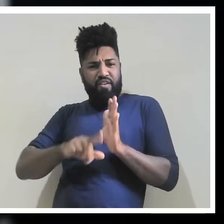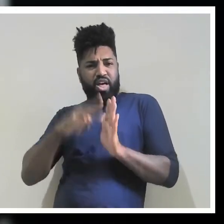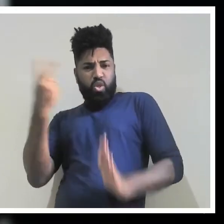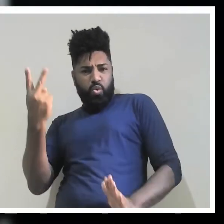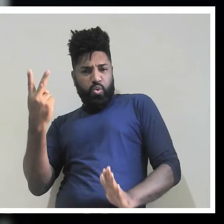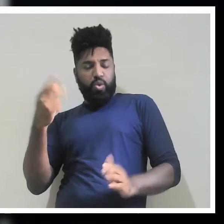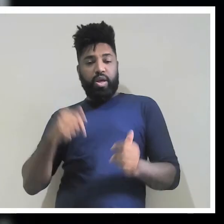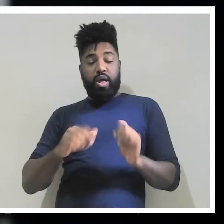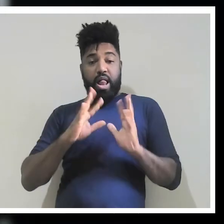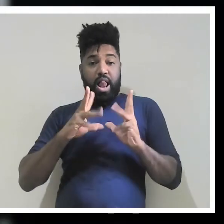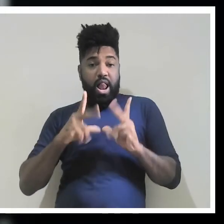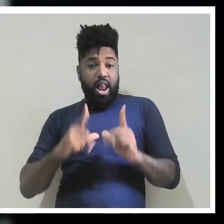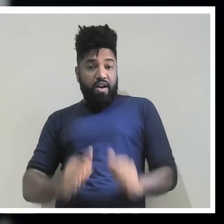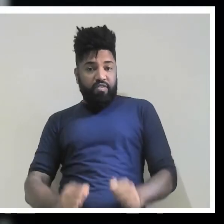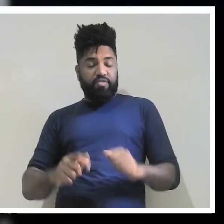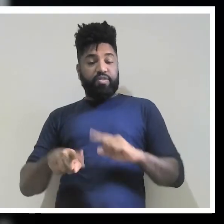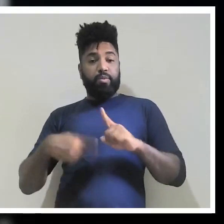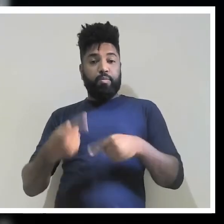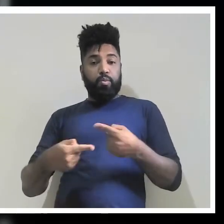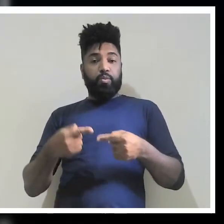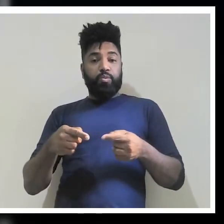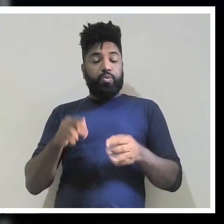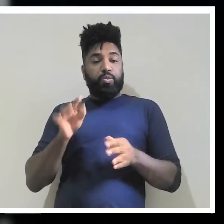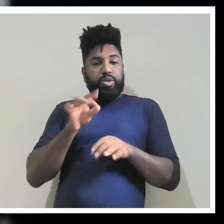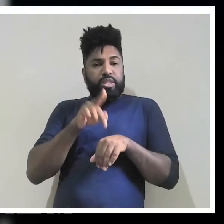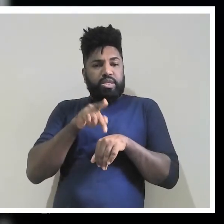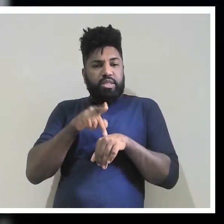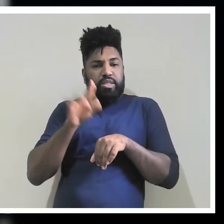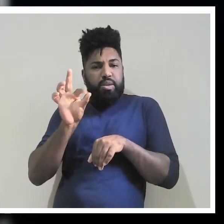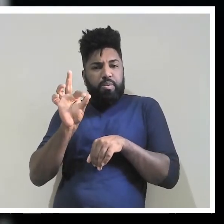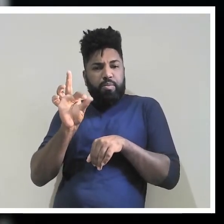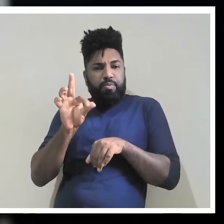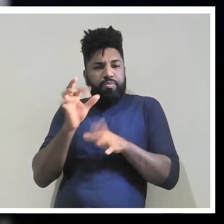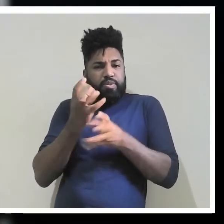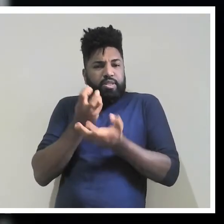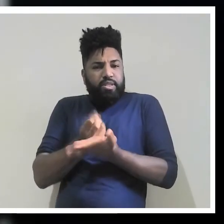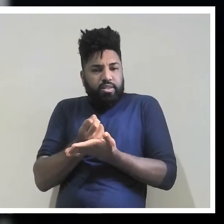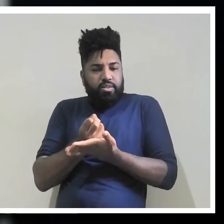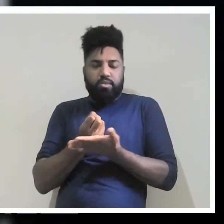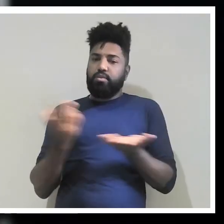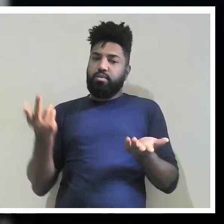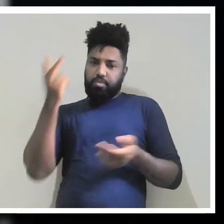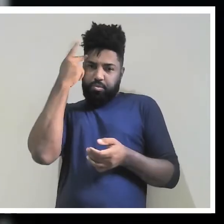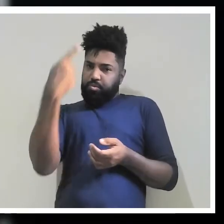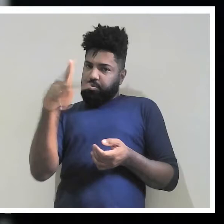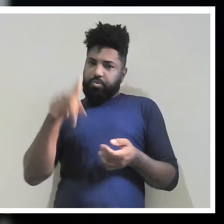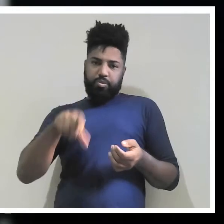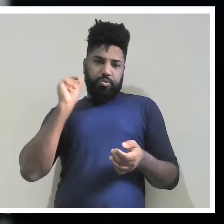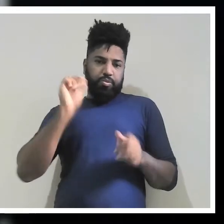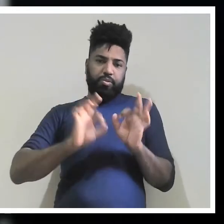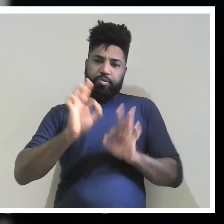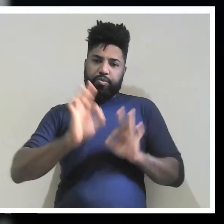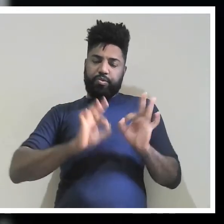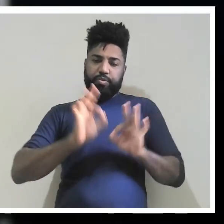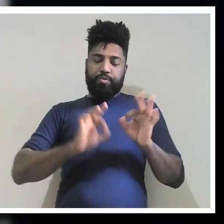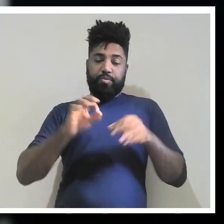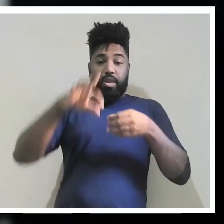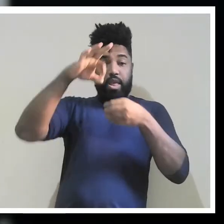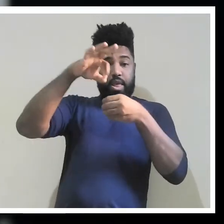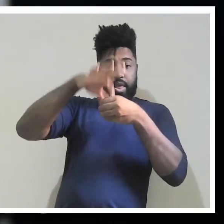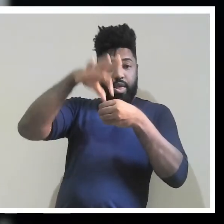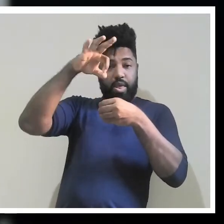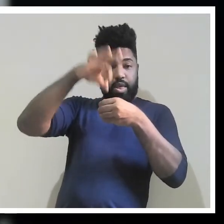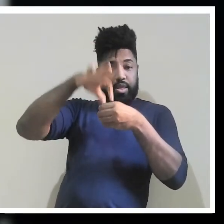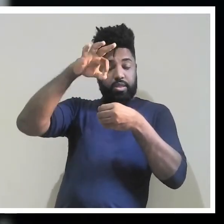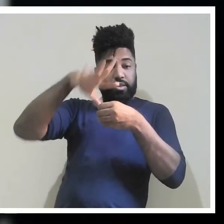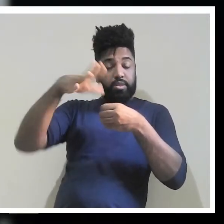o processo de secagem desses cristais. Claro que fazer isso é um processo opcional. Agora, o problema dessa filtração aqui é que isso vai